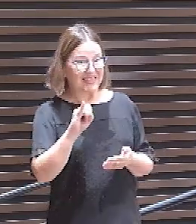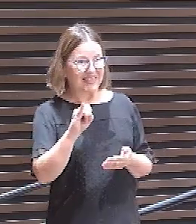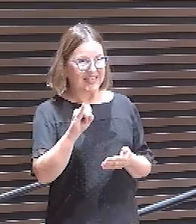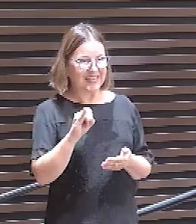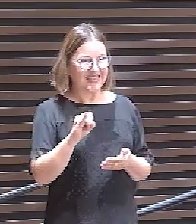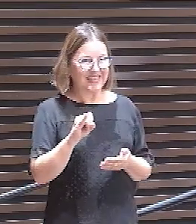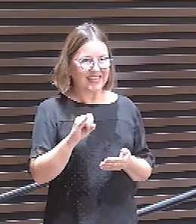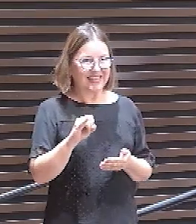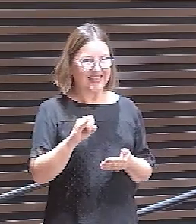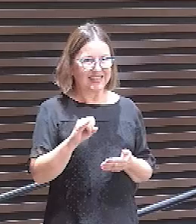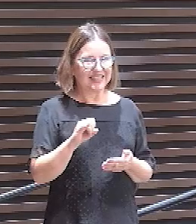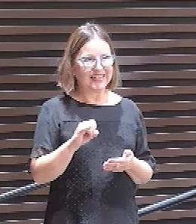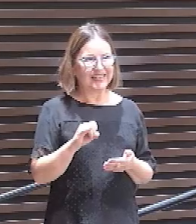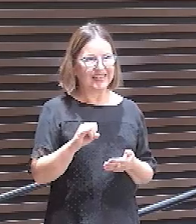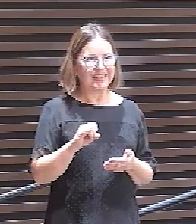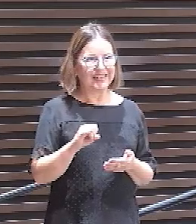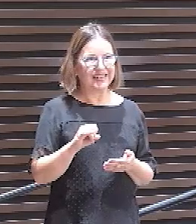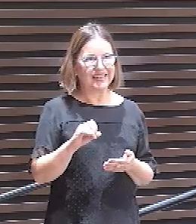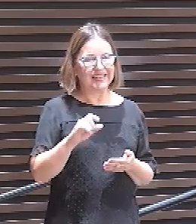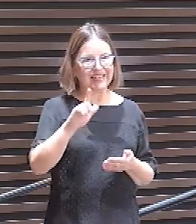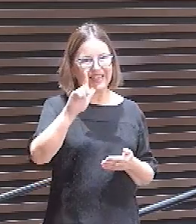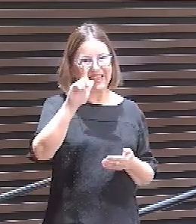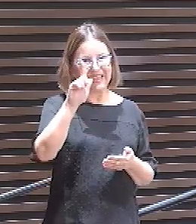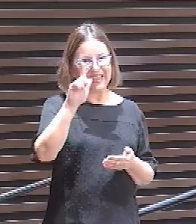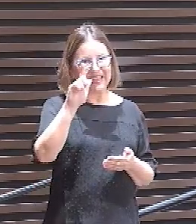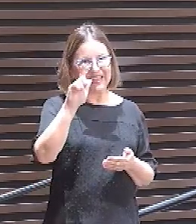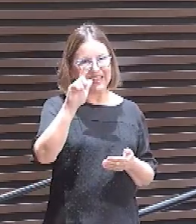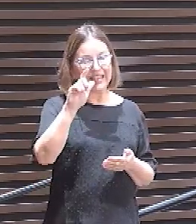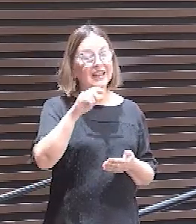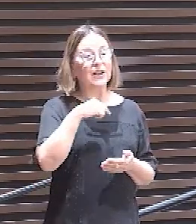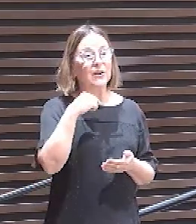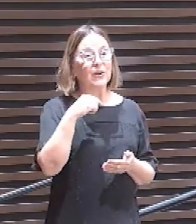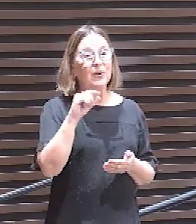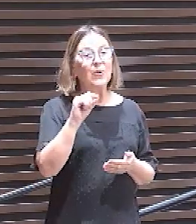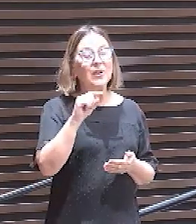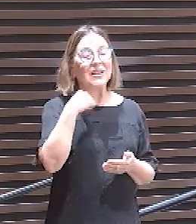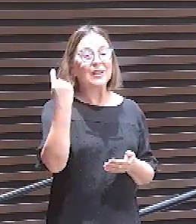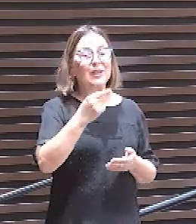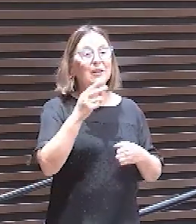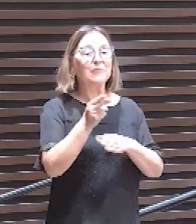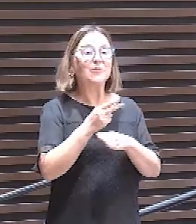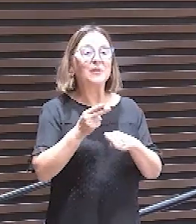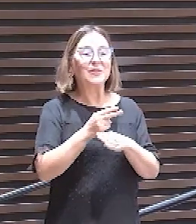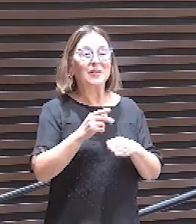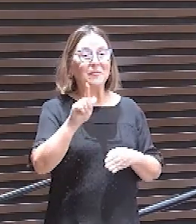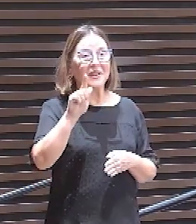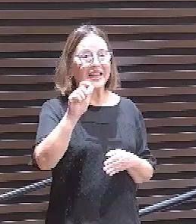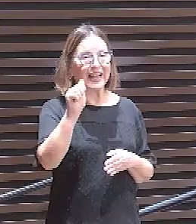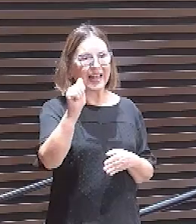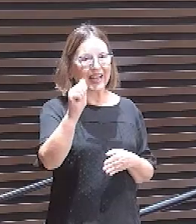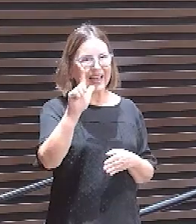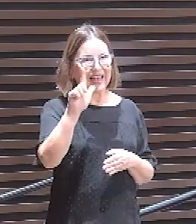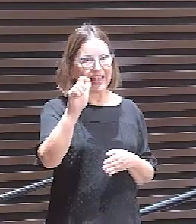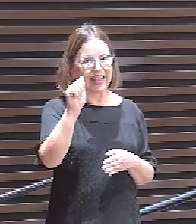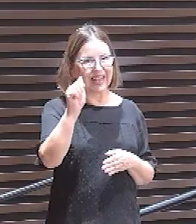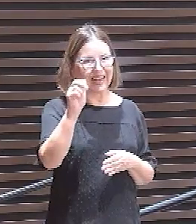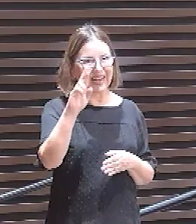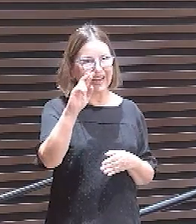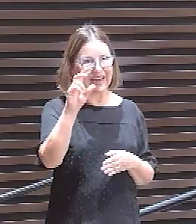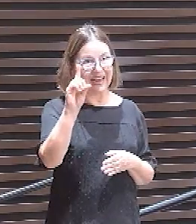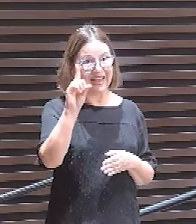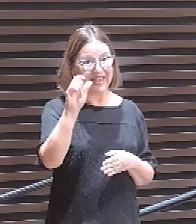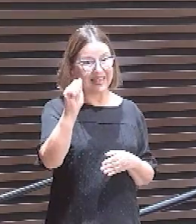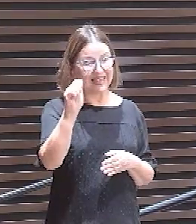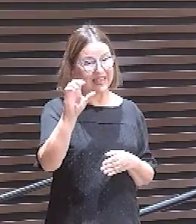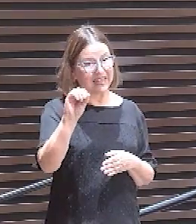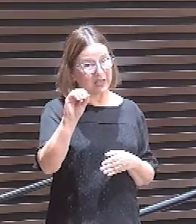uma condecoração. O que é que nós buscamos? Eu às vezes vejo as pessoas, quando eu chegar no céu, eu